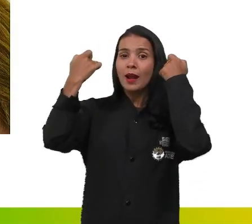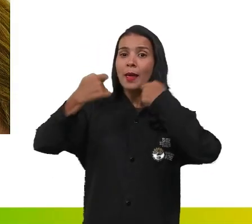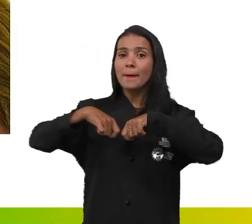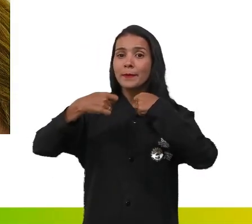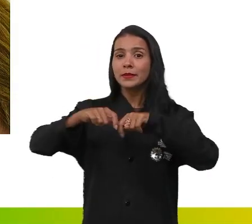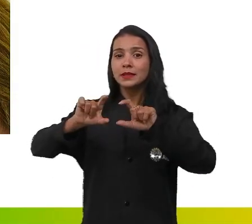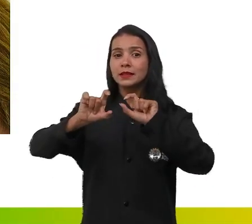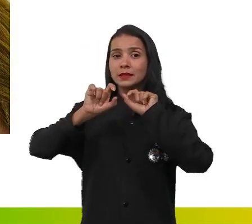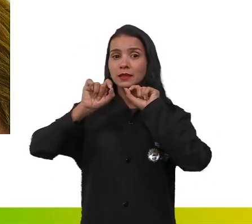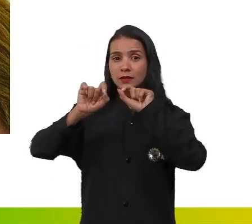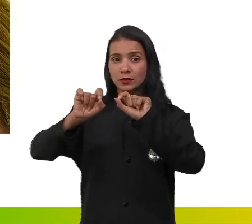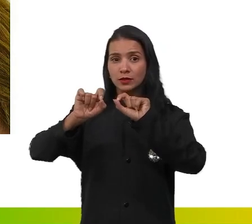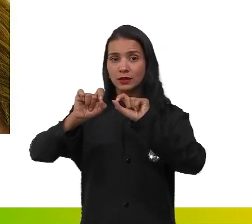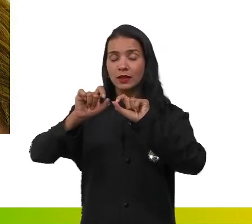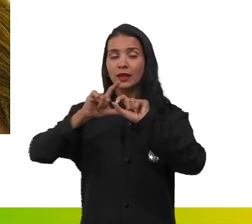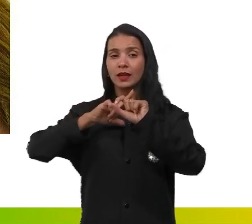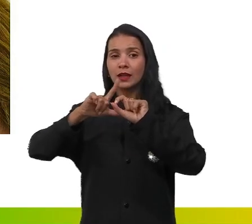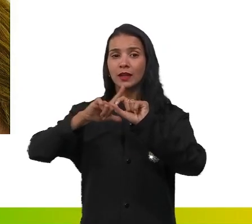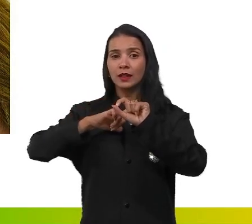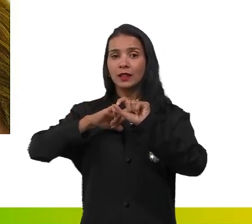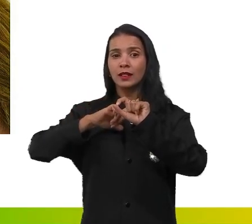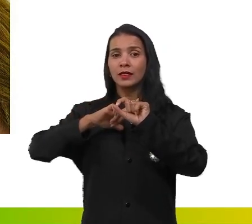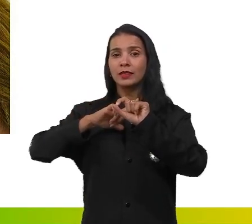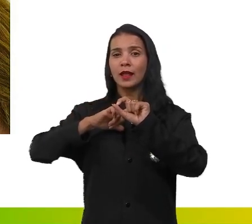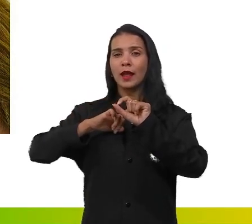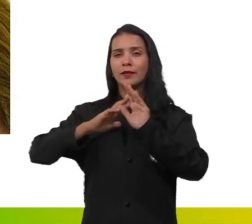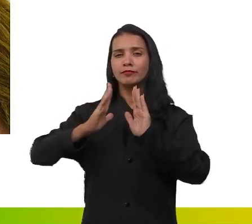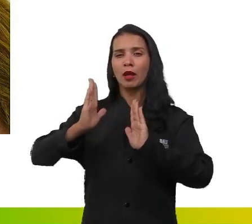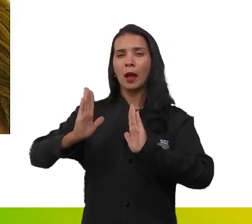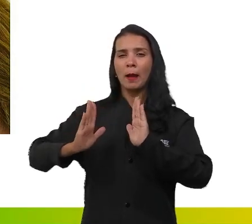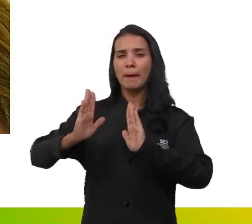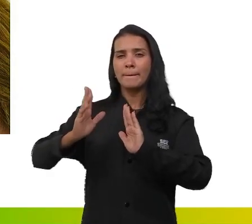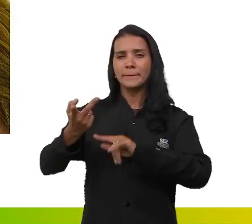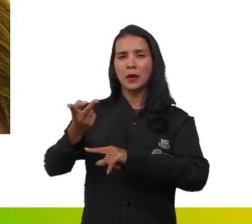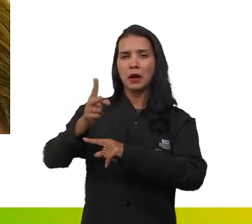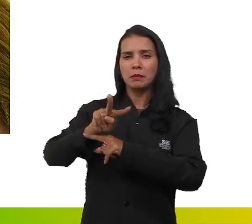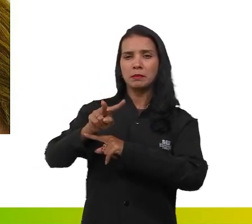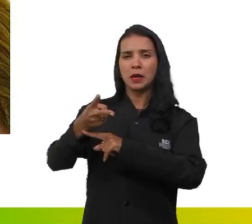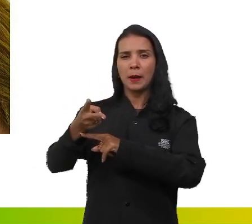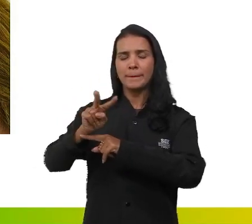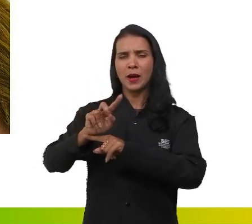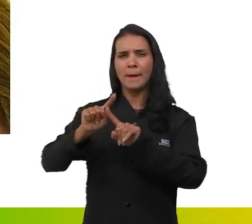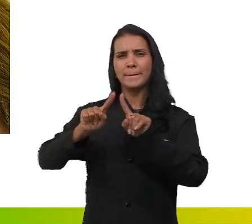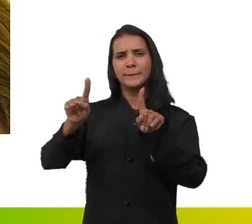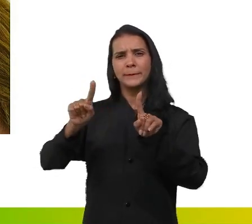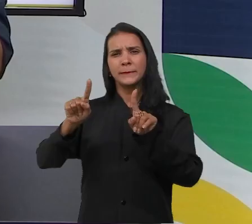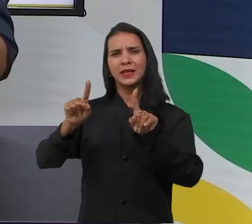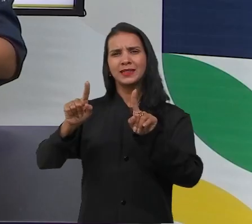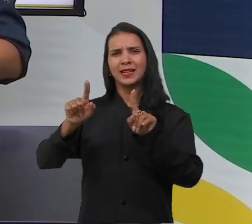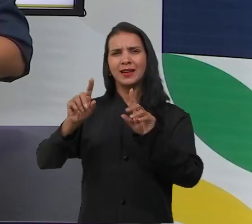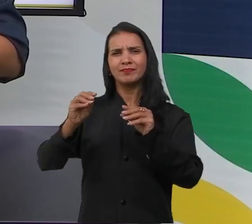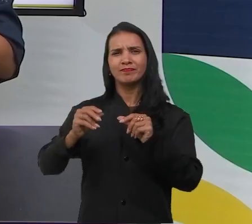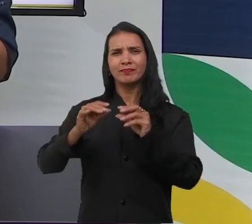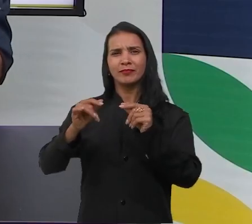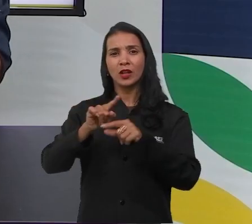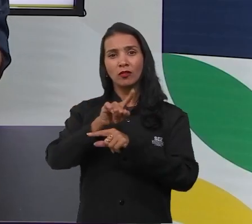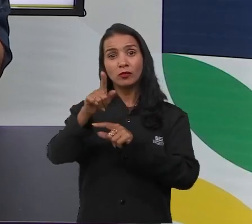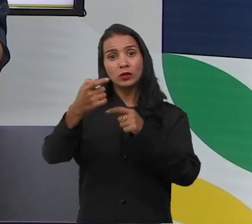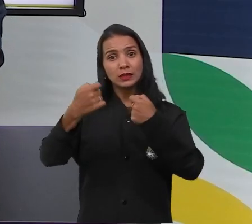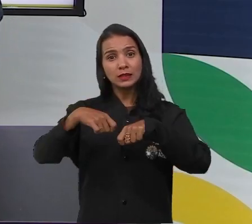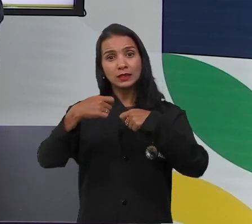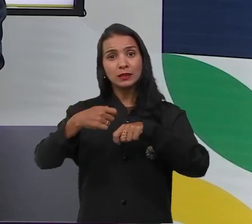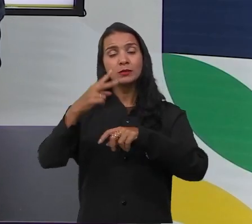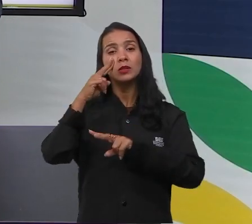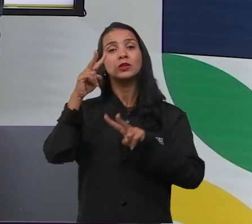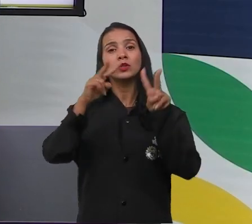em homozigose. Tem que estar em dose dupla. Isso é muito... Vocês têm que estar assistindo a aula